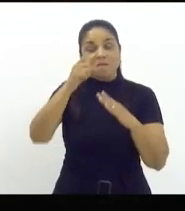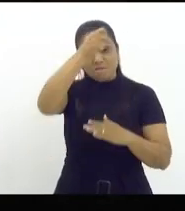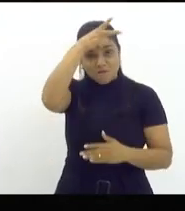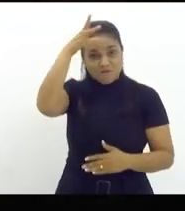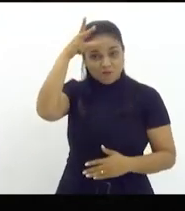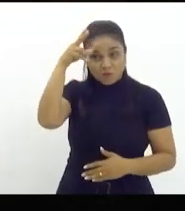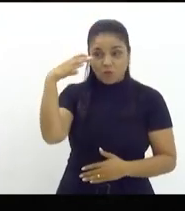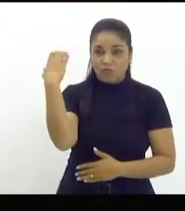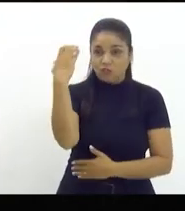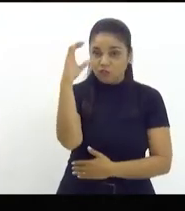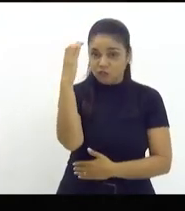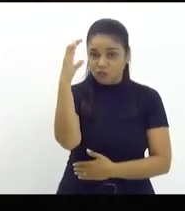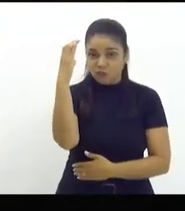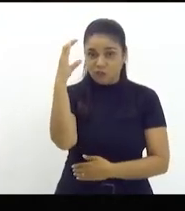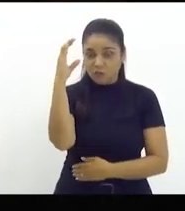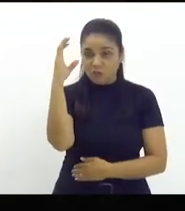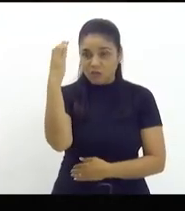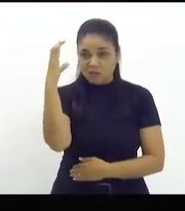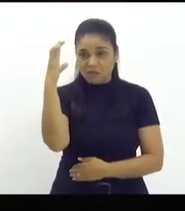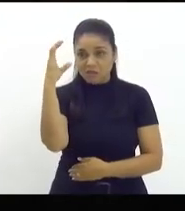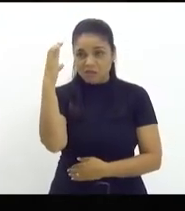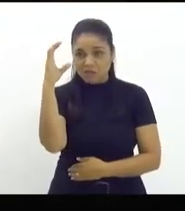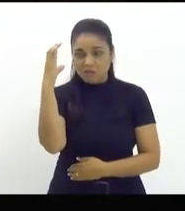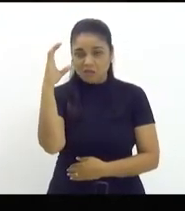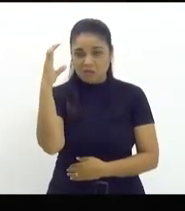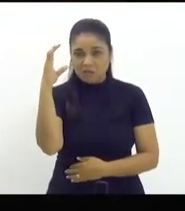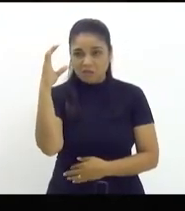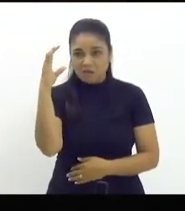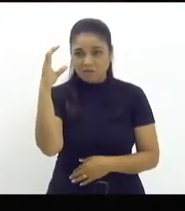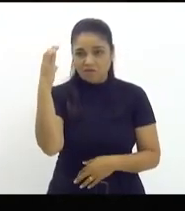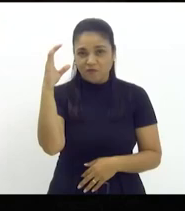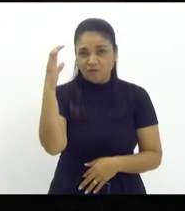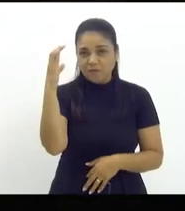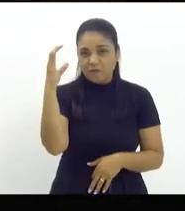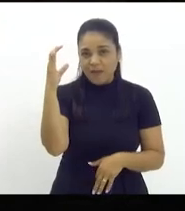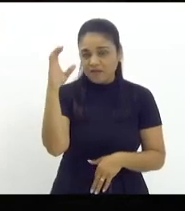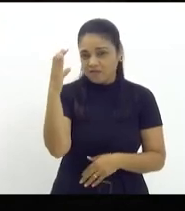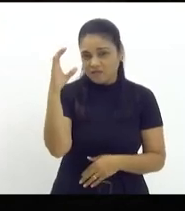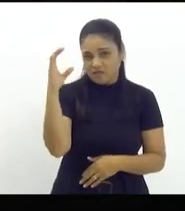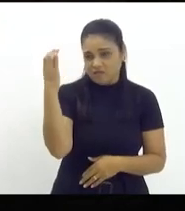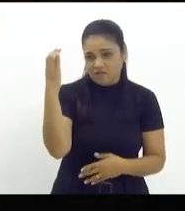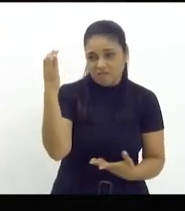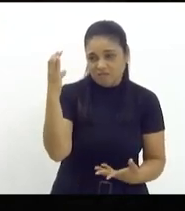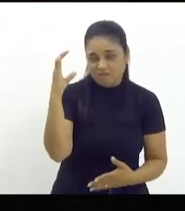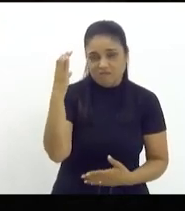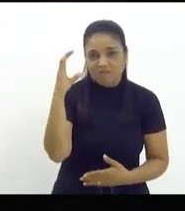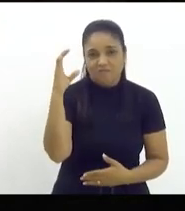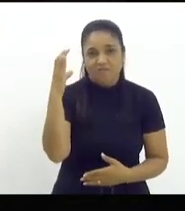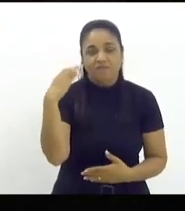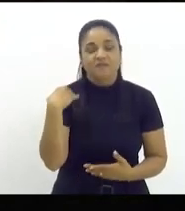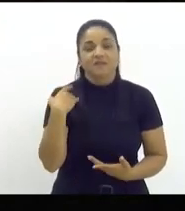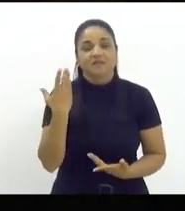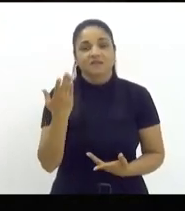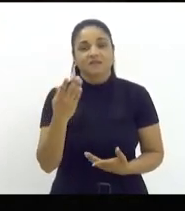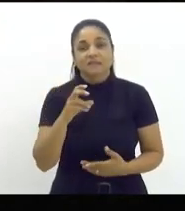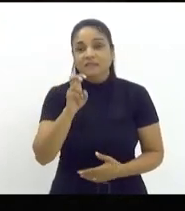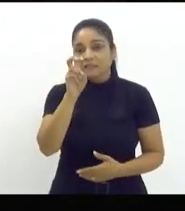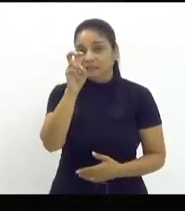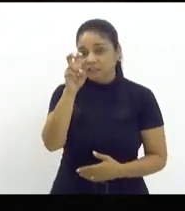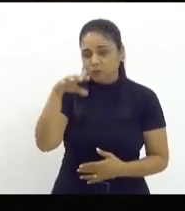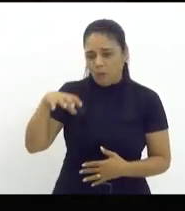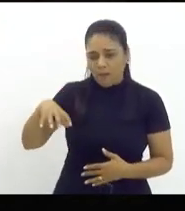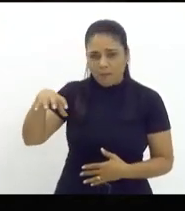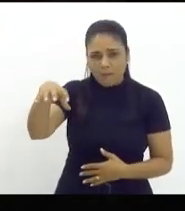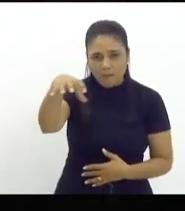no estado do Rio de Janeiro Que eu me lembre uns cinco unidades federativas